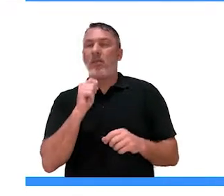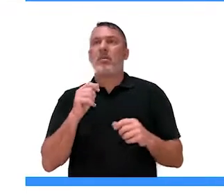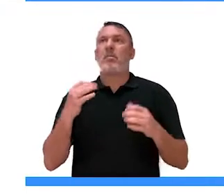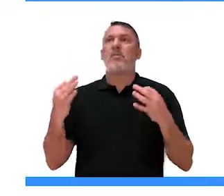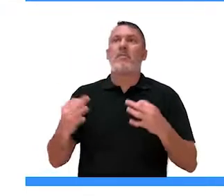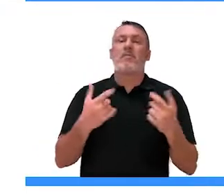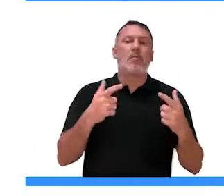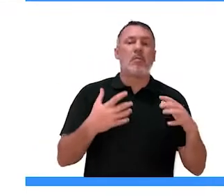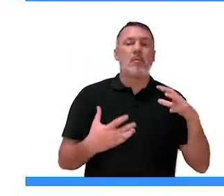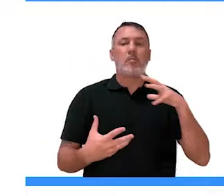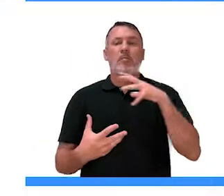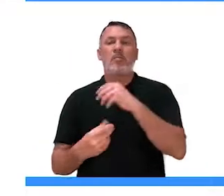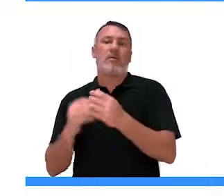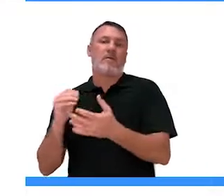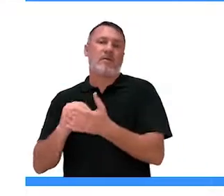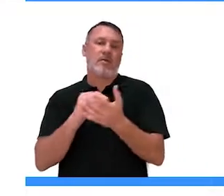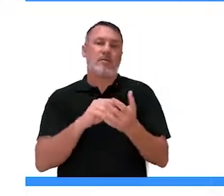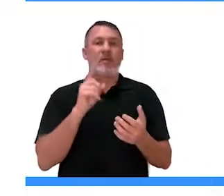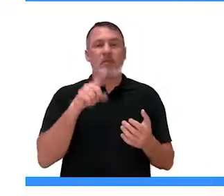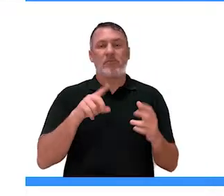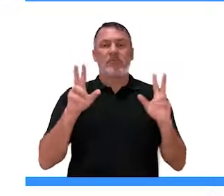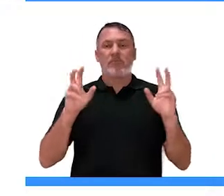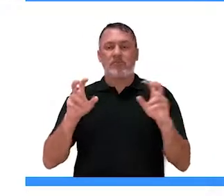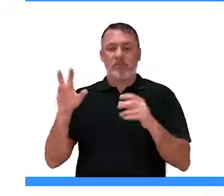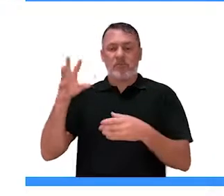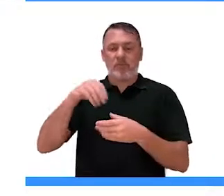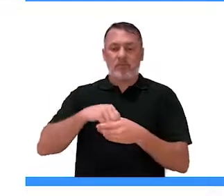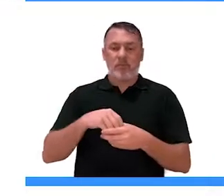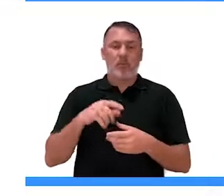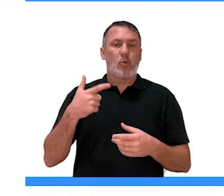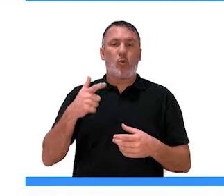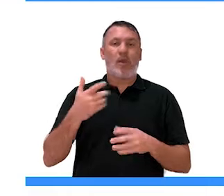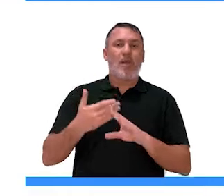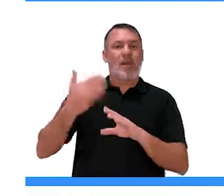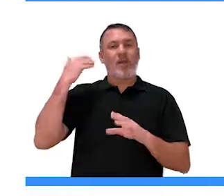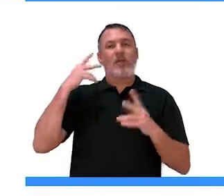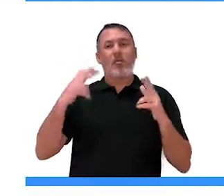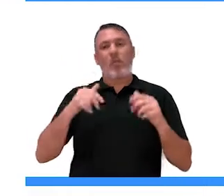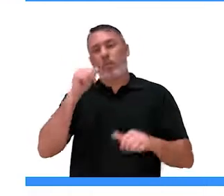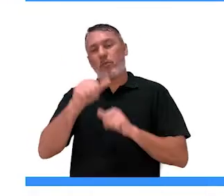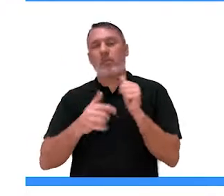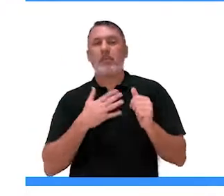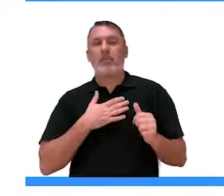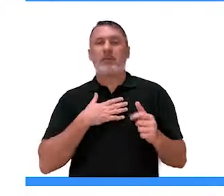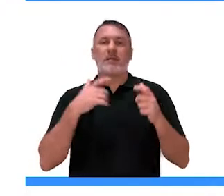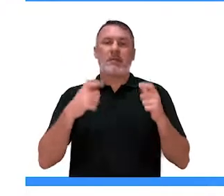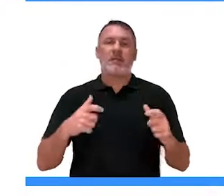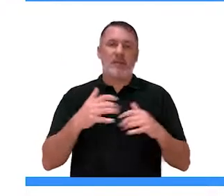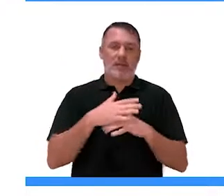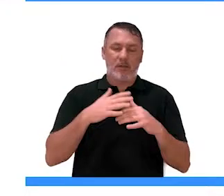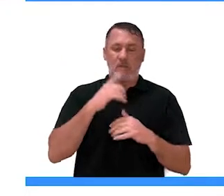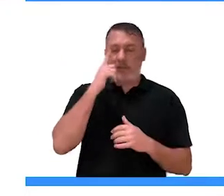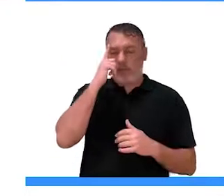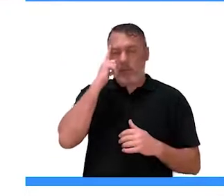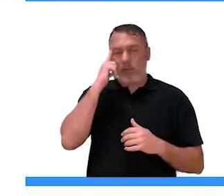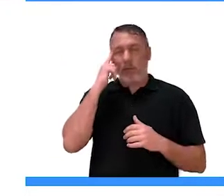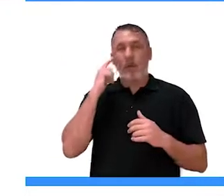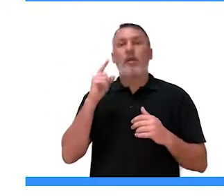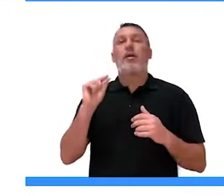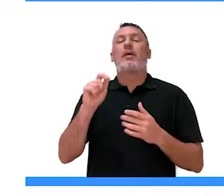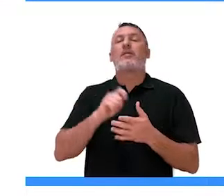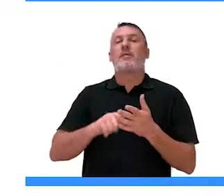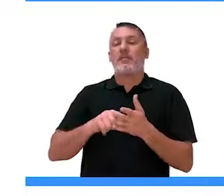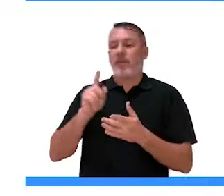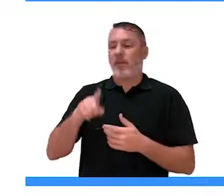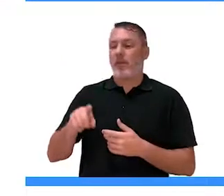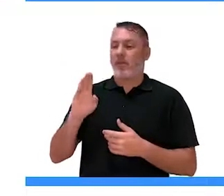imperfeita neste mundo de aparências, uma cidade ilustre, que hoje não é mais a Pasárgada de Ciro, e sim a minha Pasárgada. A gente tem